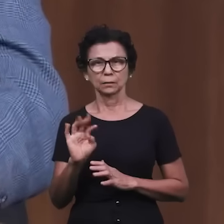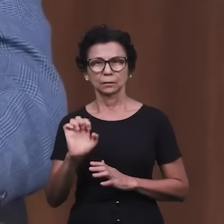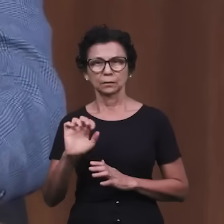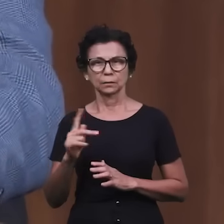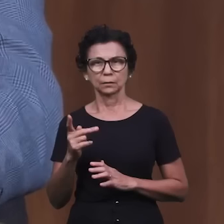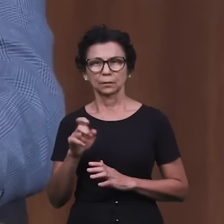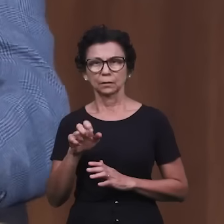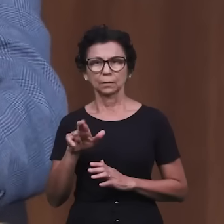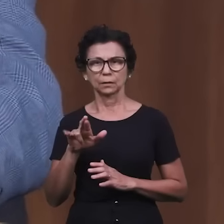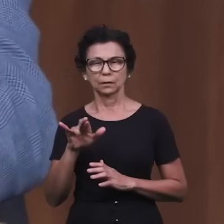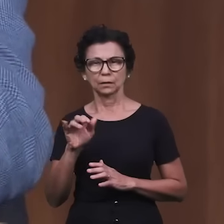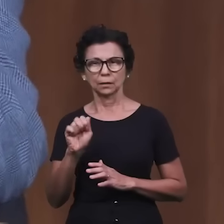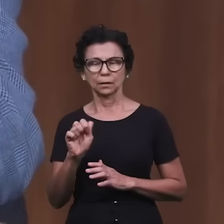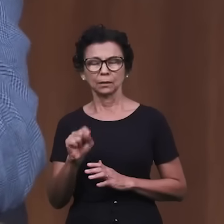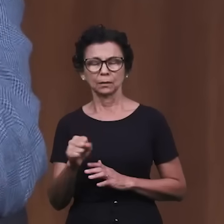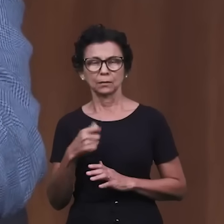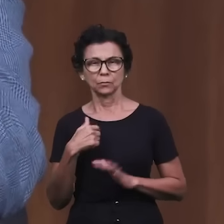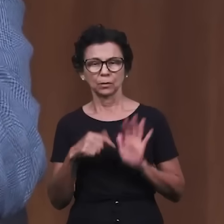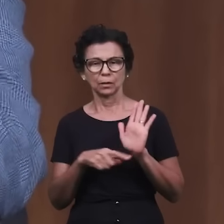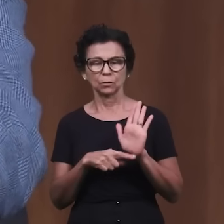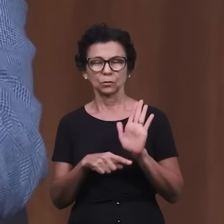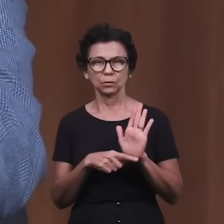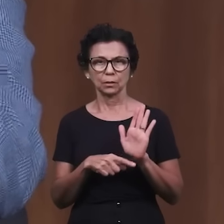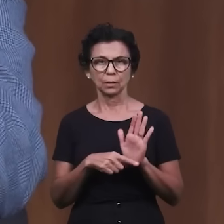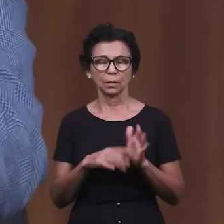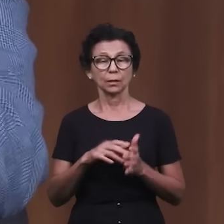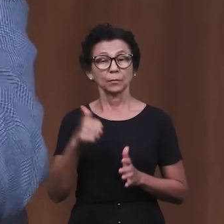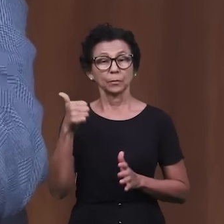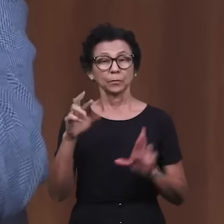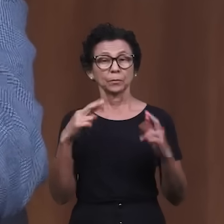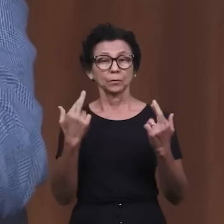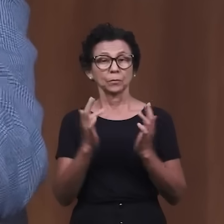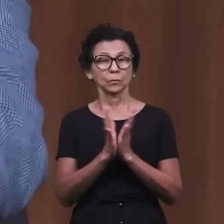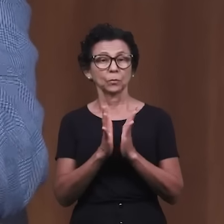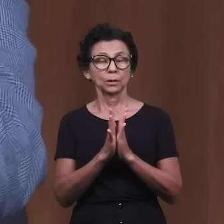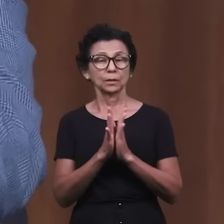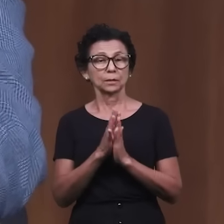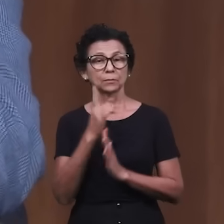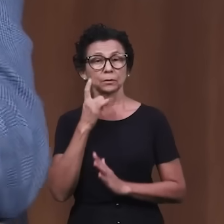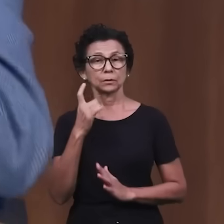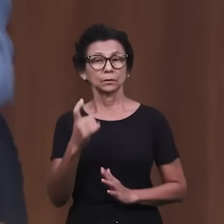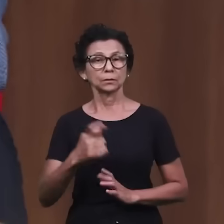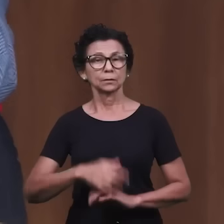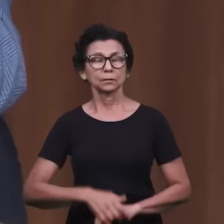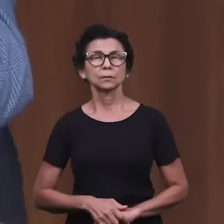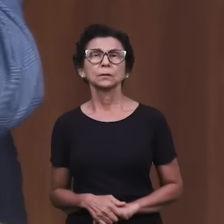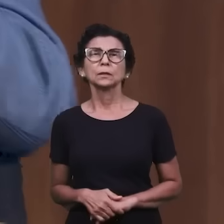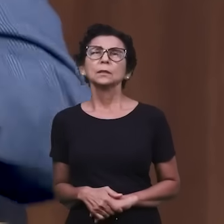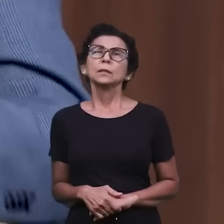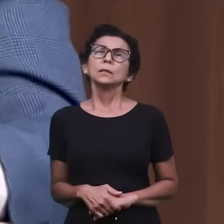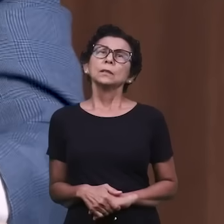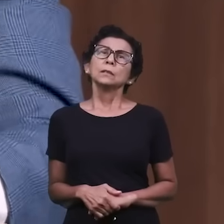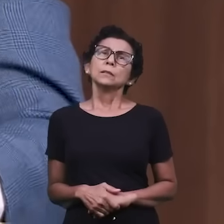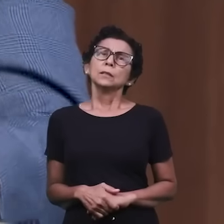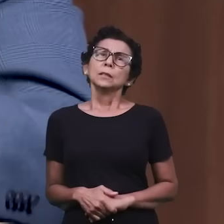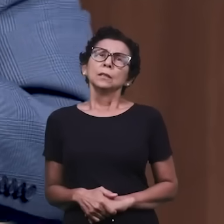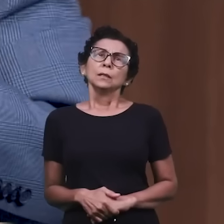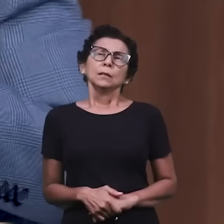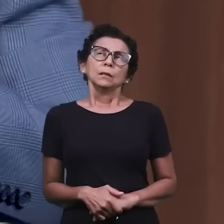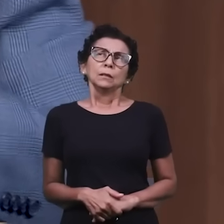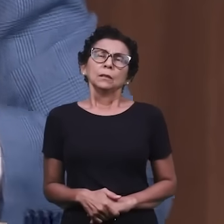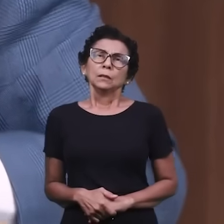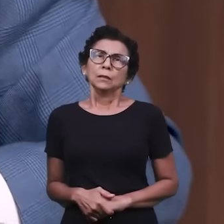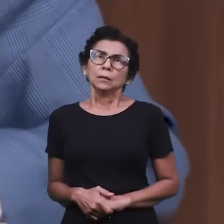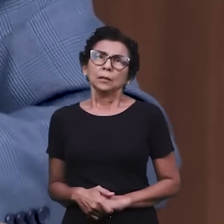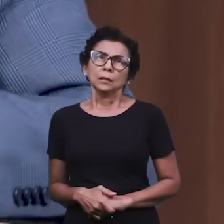coisas. E a primeira reunião que eu tive lá de grupo de intercessão foi muito interessante, porque foi um aprendizado. Primeiro foi